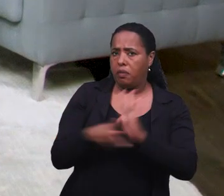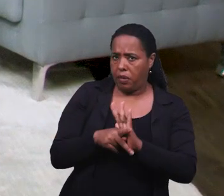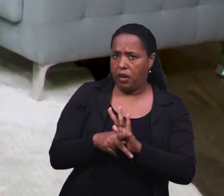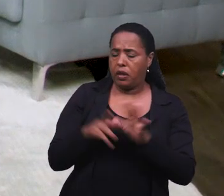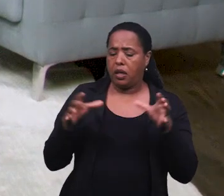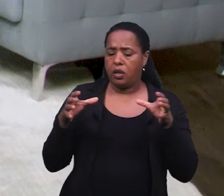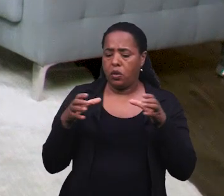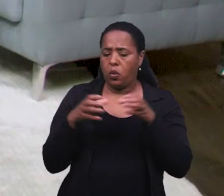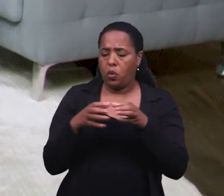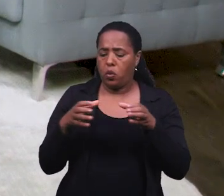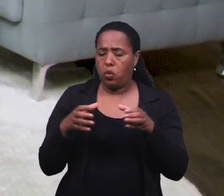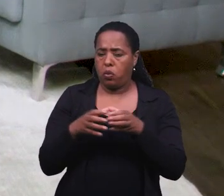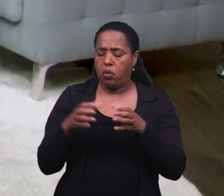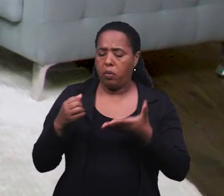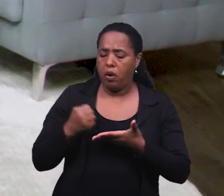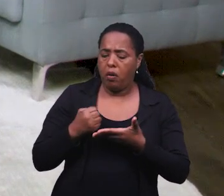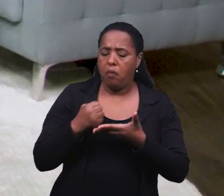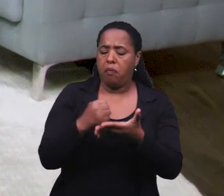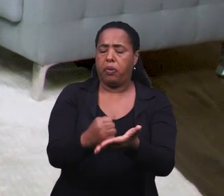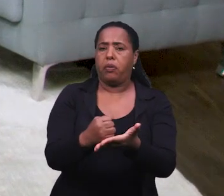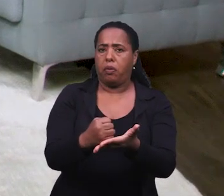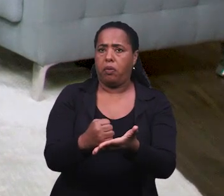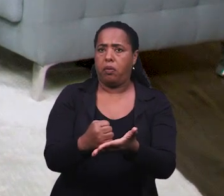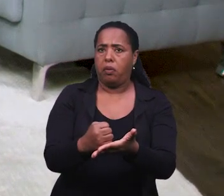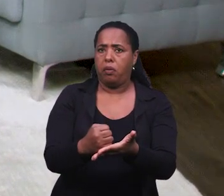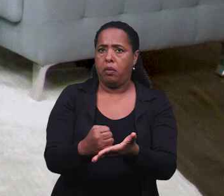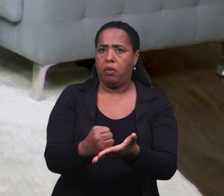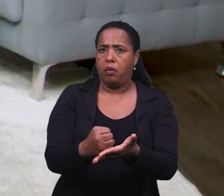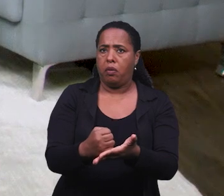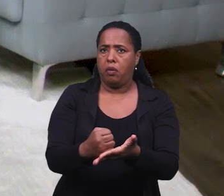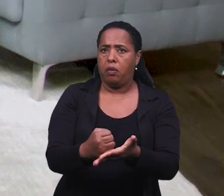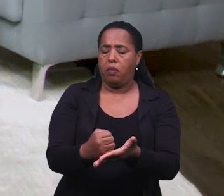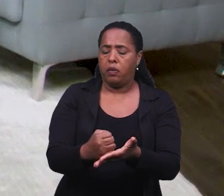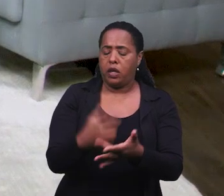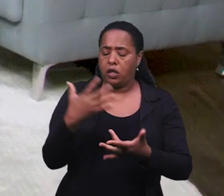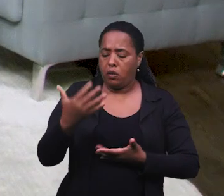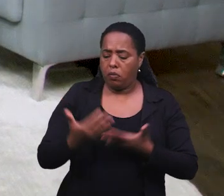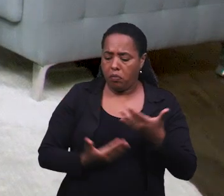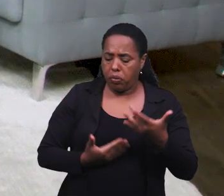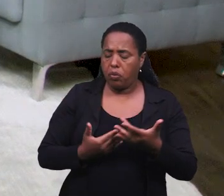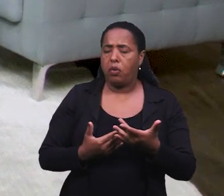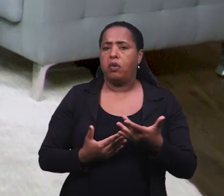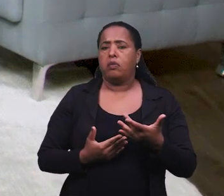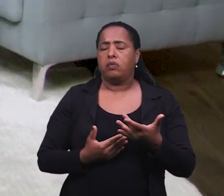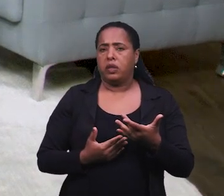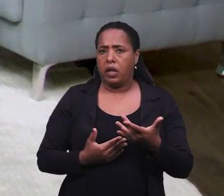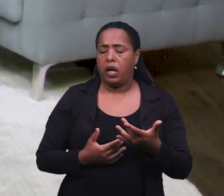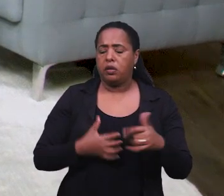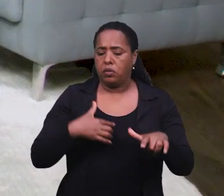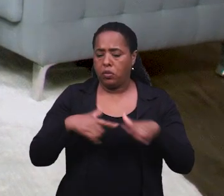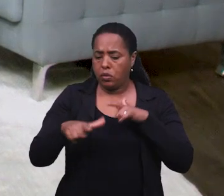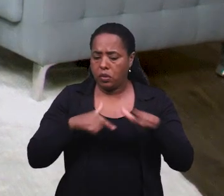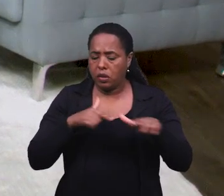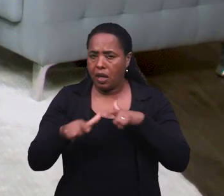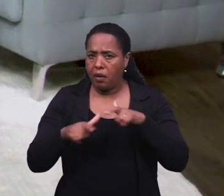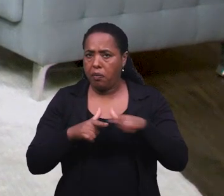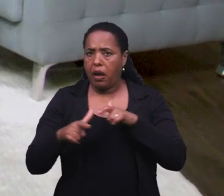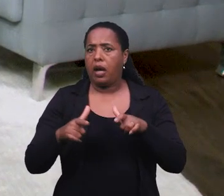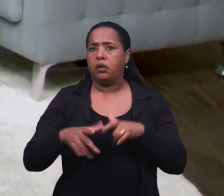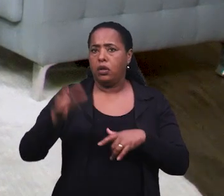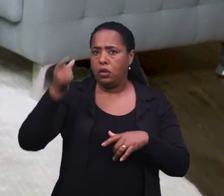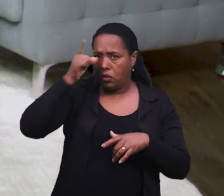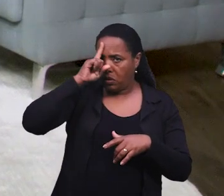louvor, diáconos idosos que pregam, fazem louvor e trazem estudos para jovens,